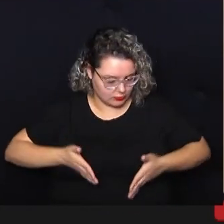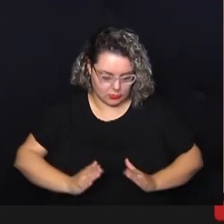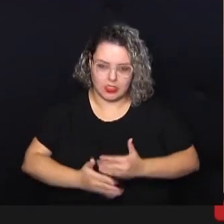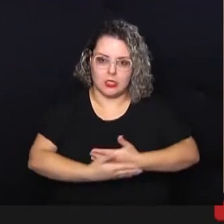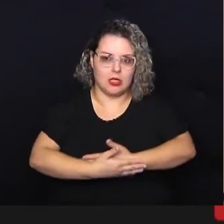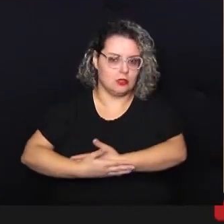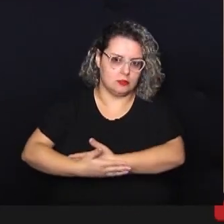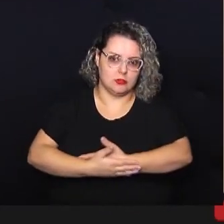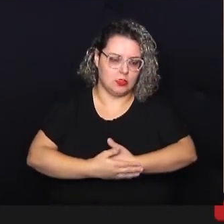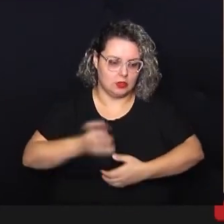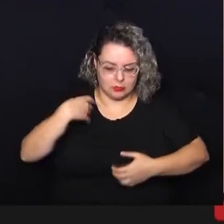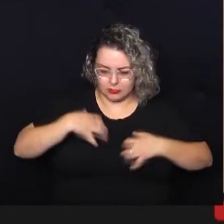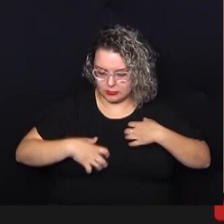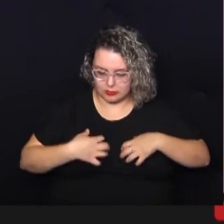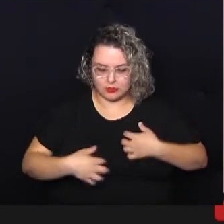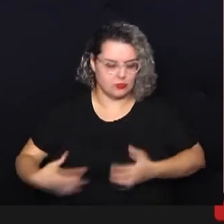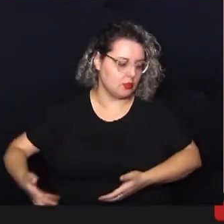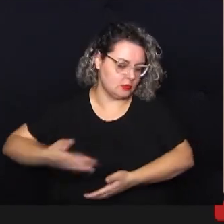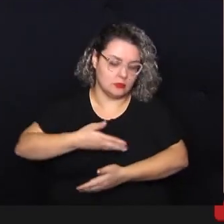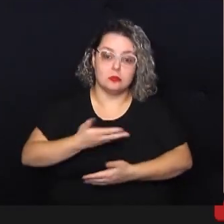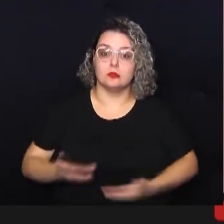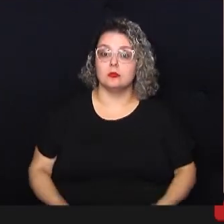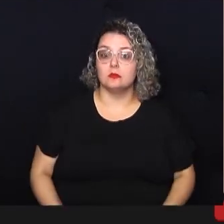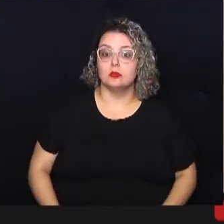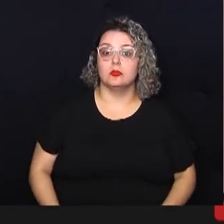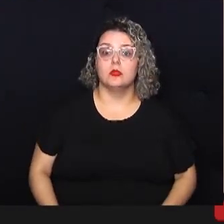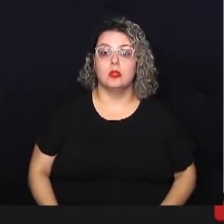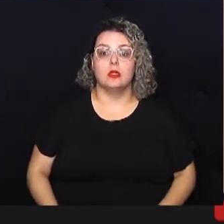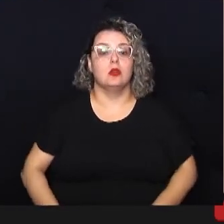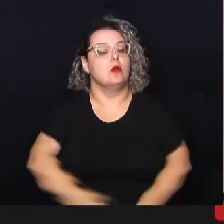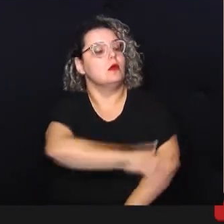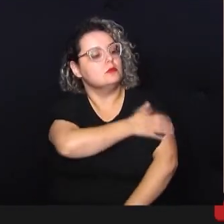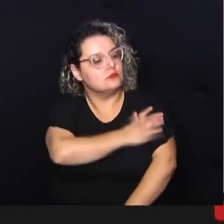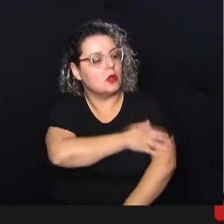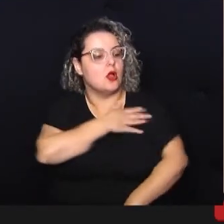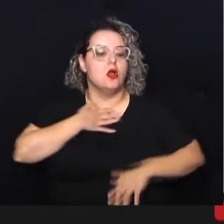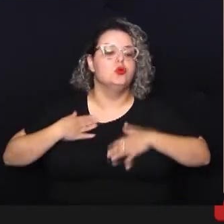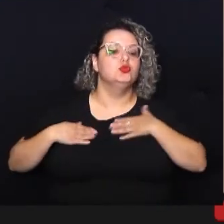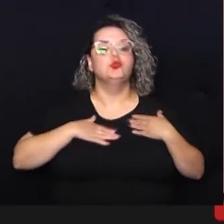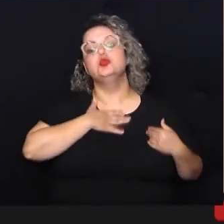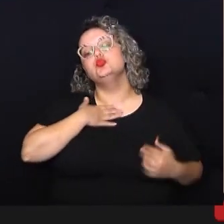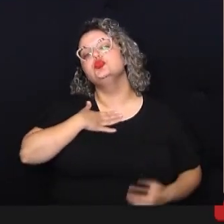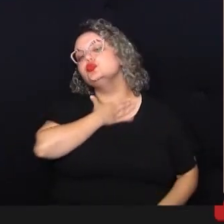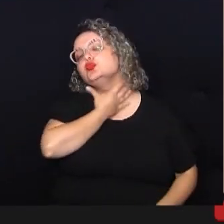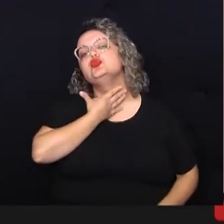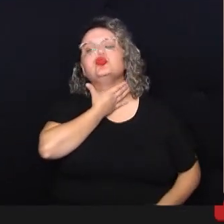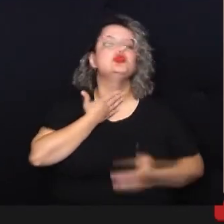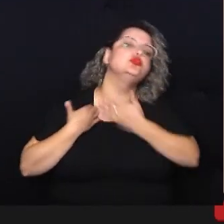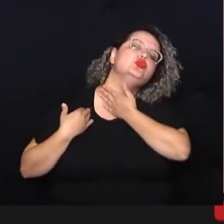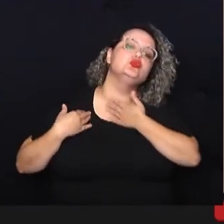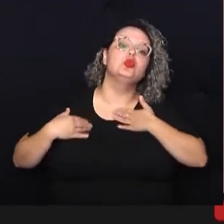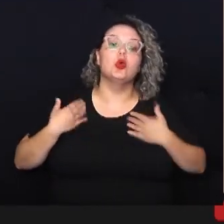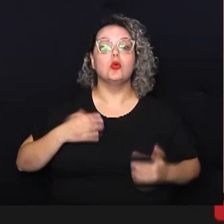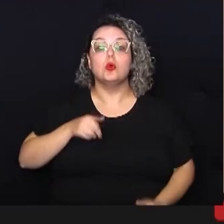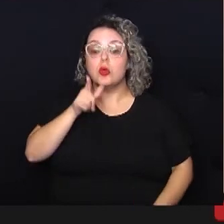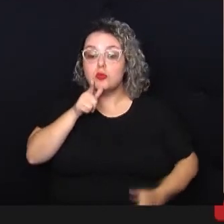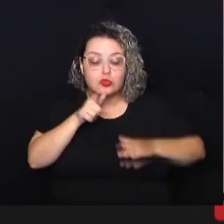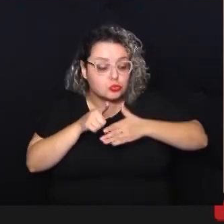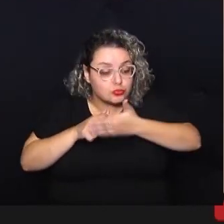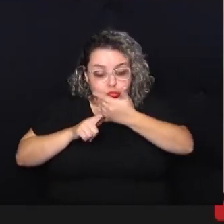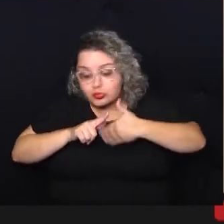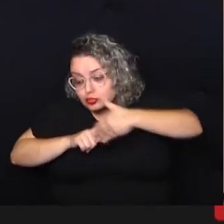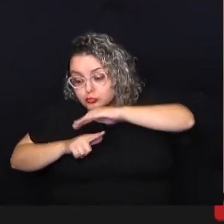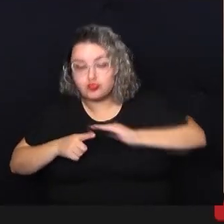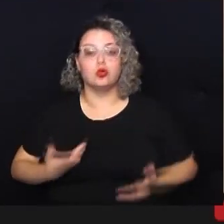dando banho no seu filho, licença, filho, a mamãe vai lavar seu braço, agora eu vou lavar seu peito, agora eu vou lavar seu pênis, não sei o quê. A gente